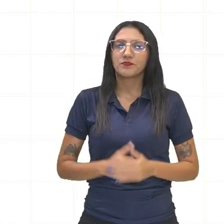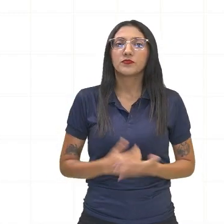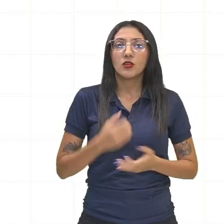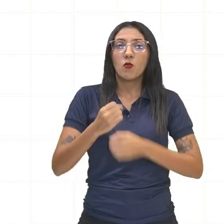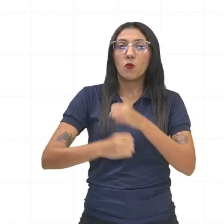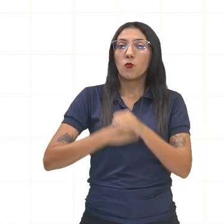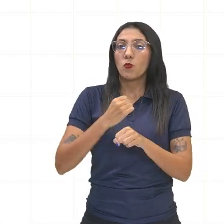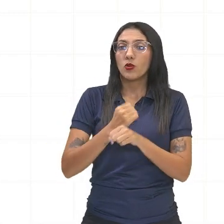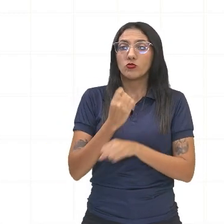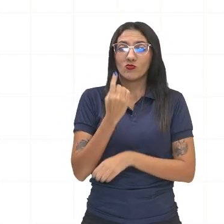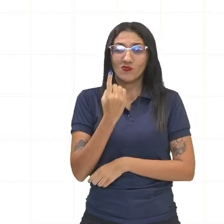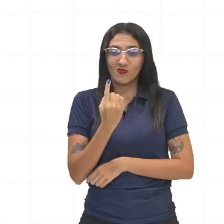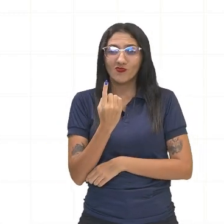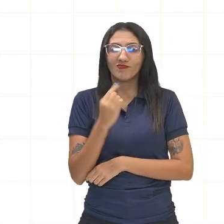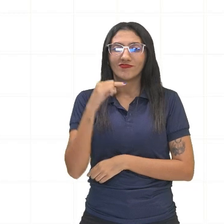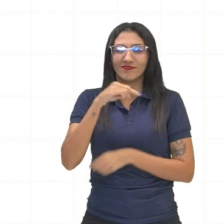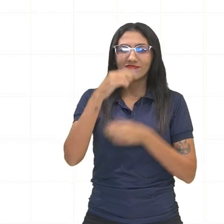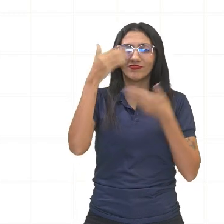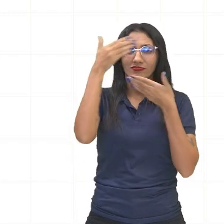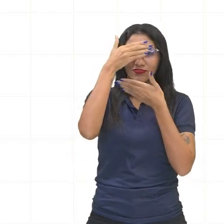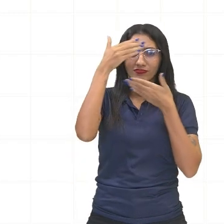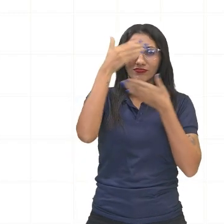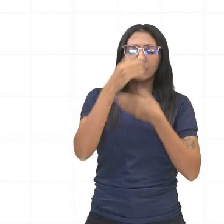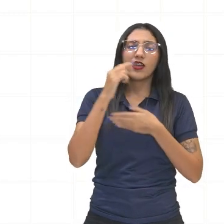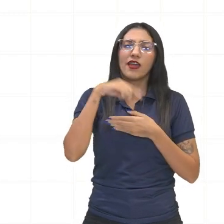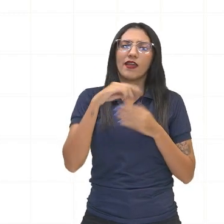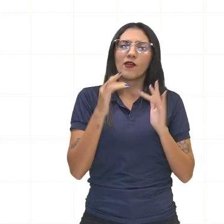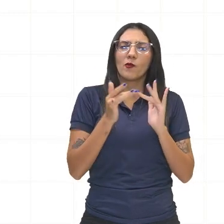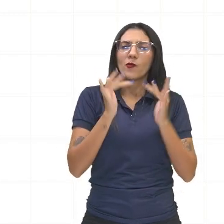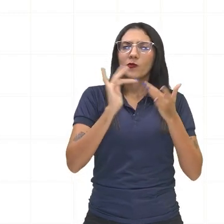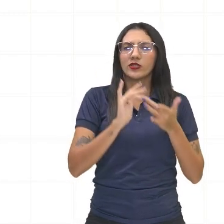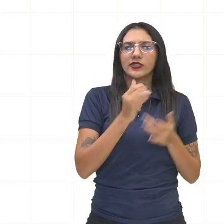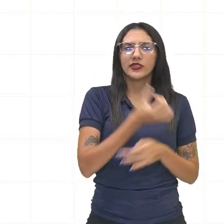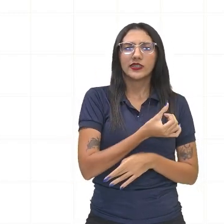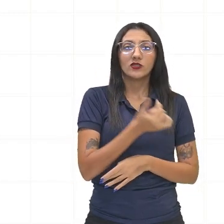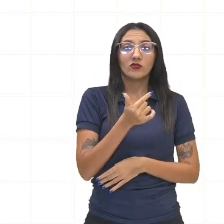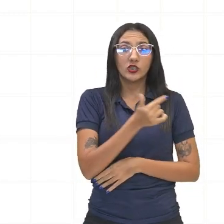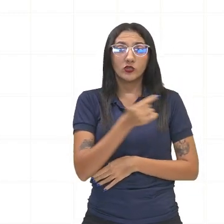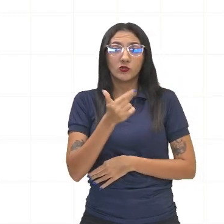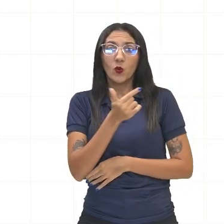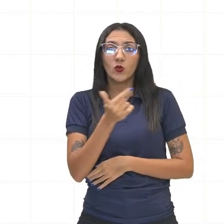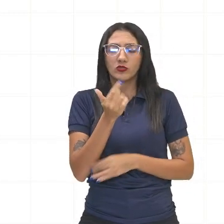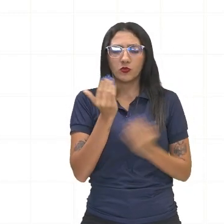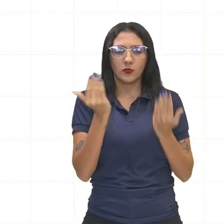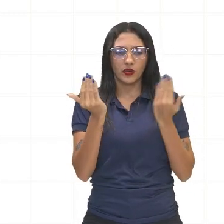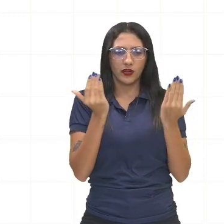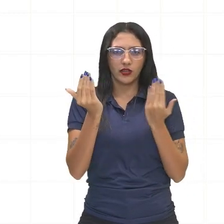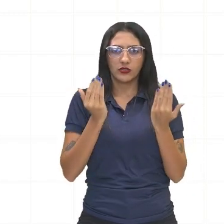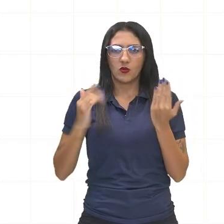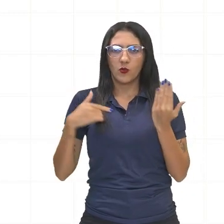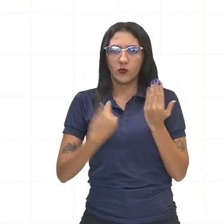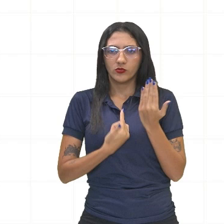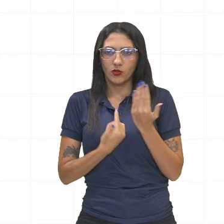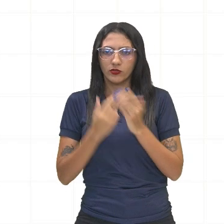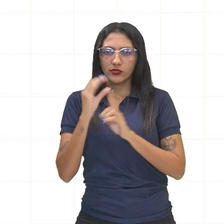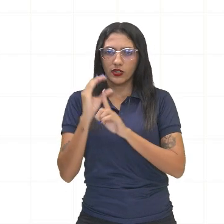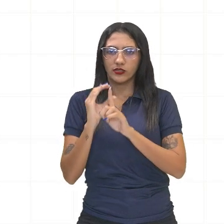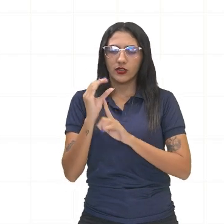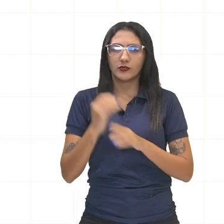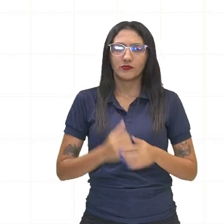muçulmanos corresponde ao ano 622 do calendário cristão. Os